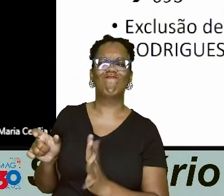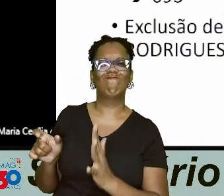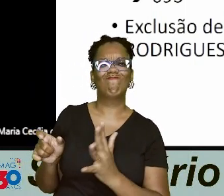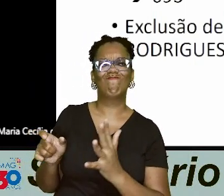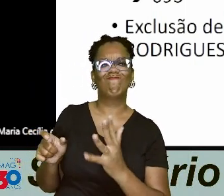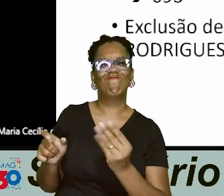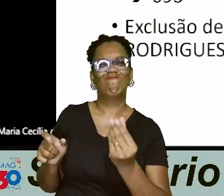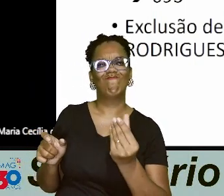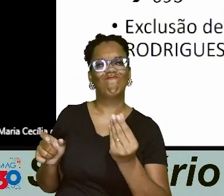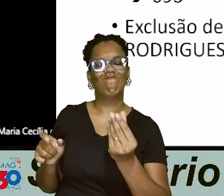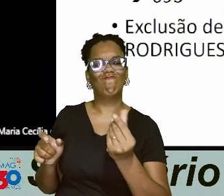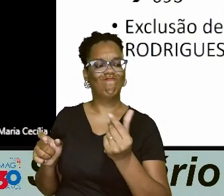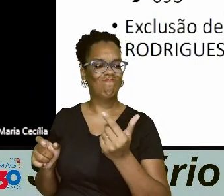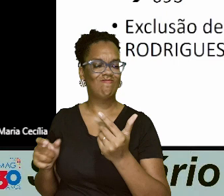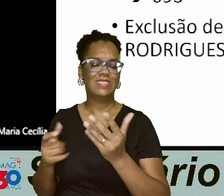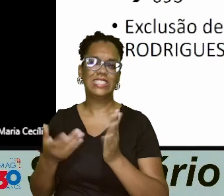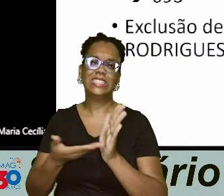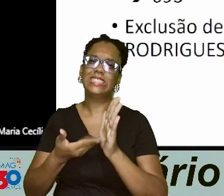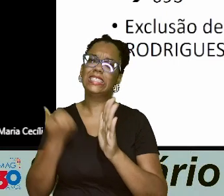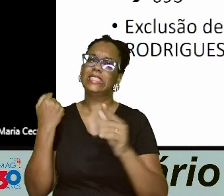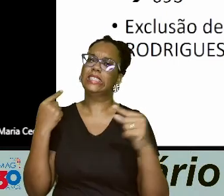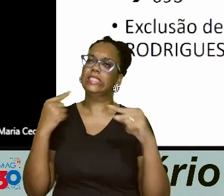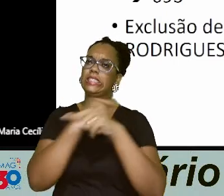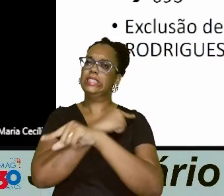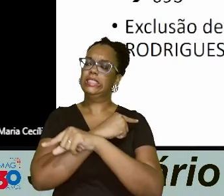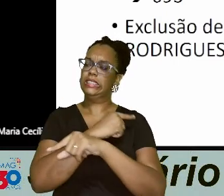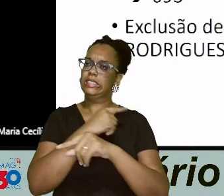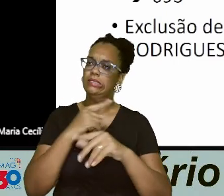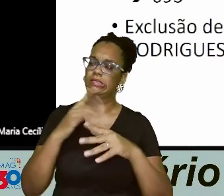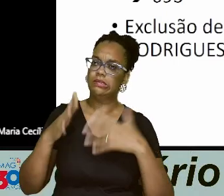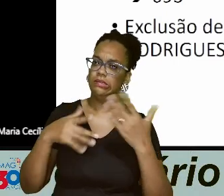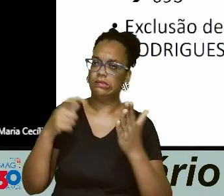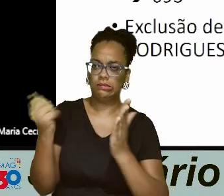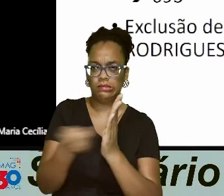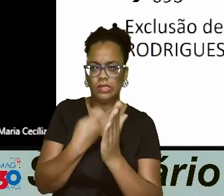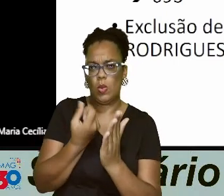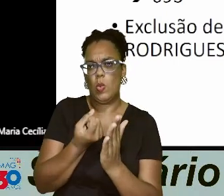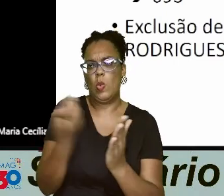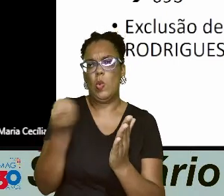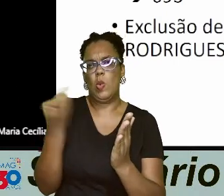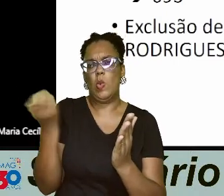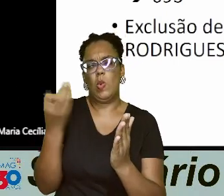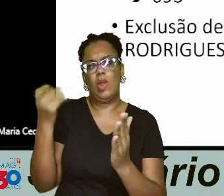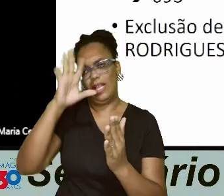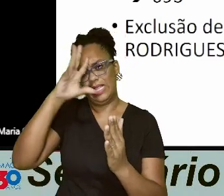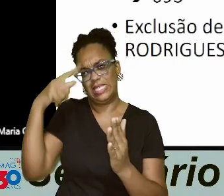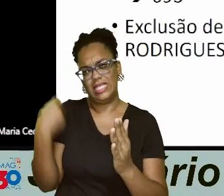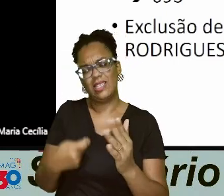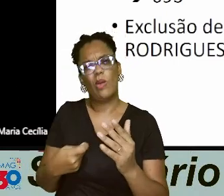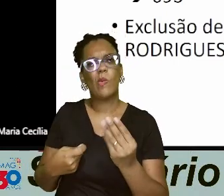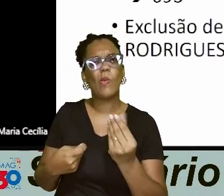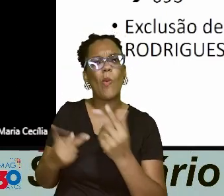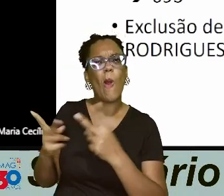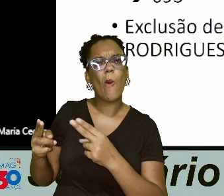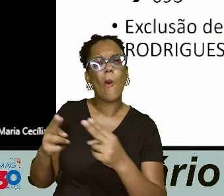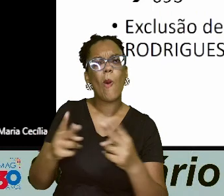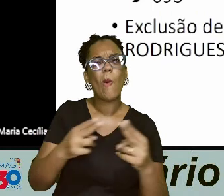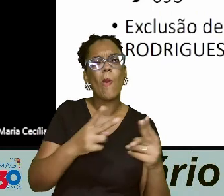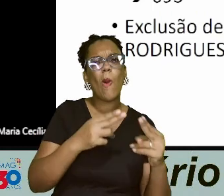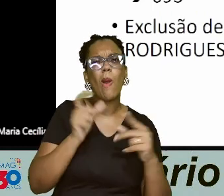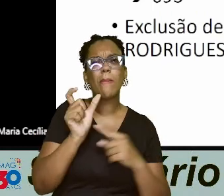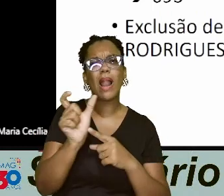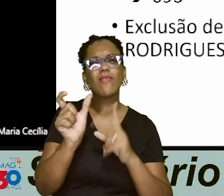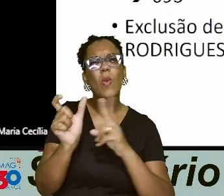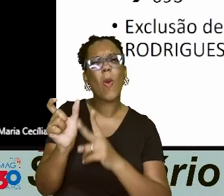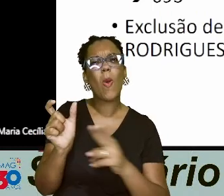outlier, ou seja, saiu da curva, acabou proferindo um número muito significativo de decisões iguais, com os mesmos termos. Nosso